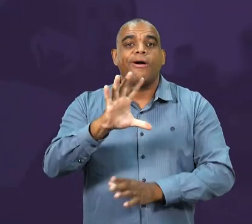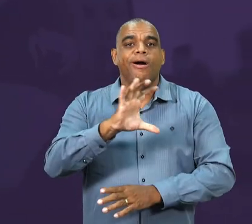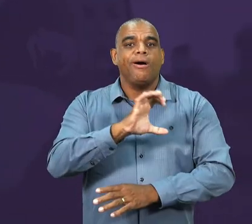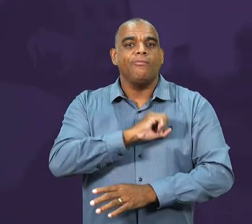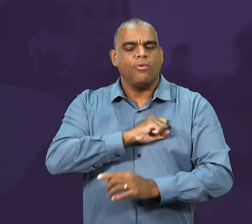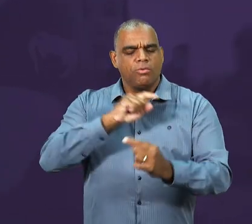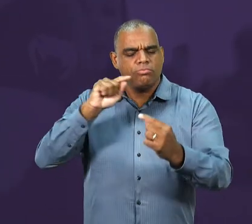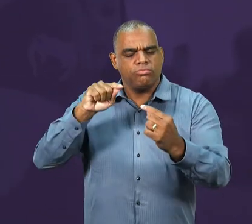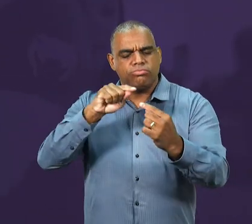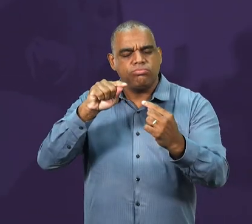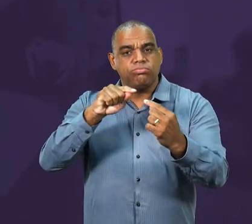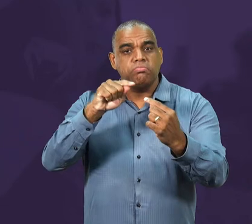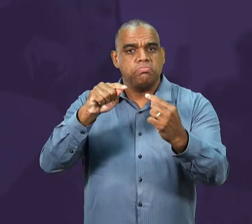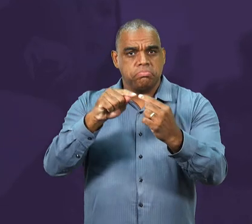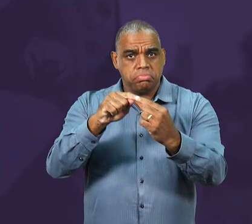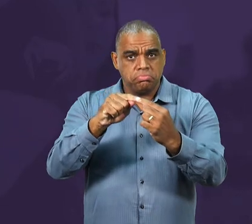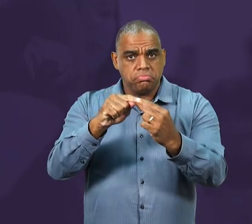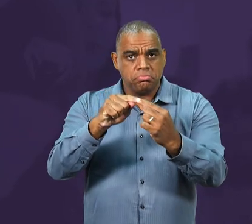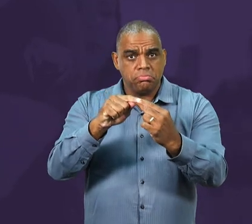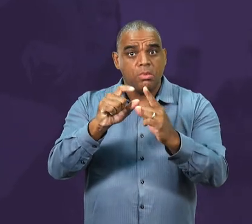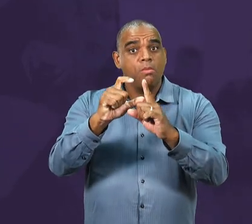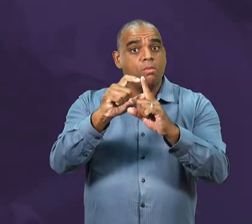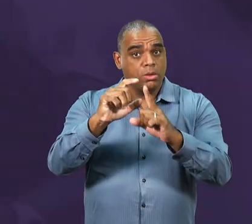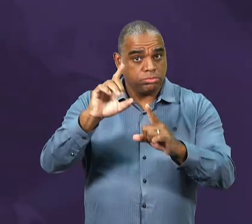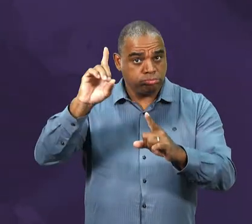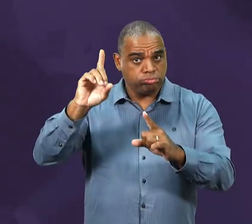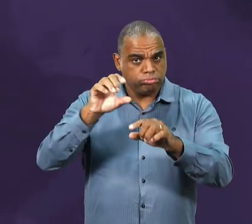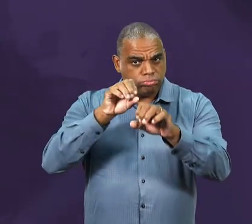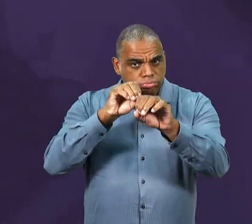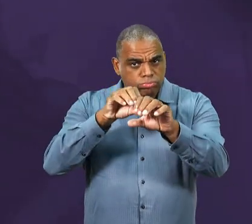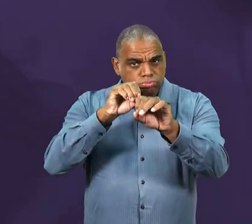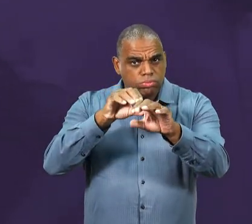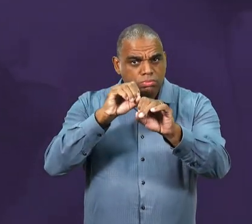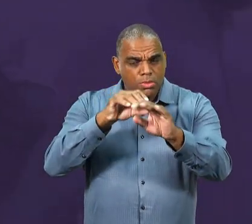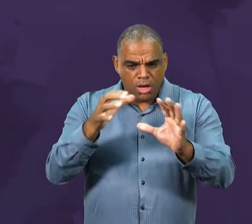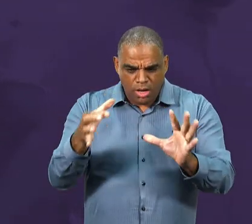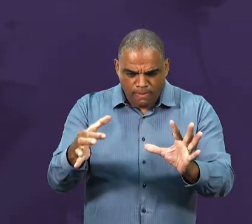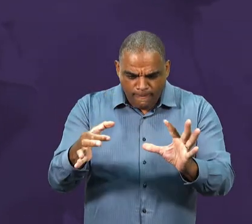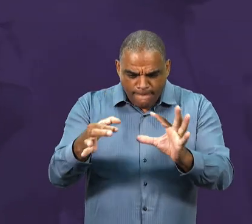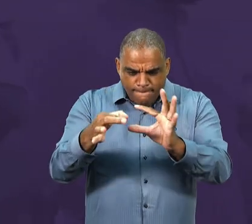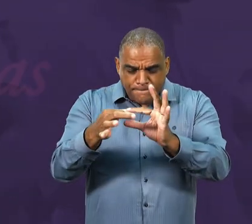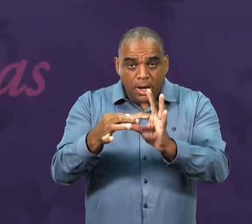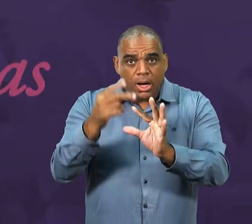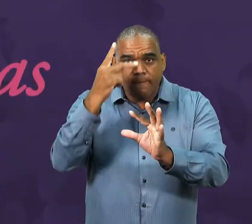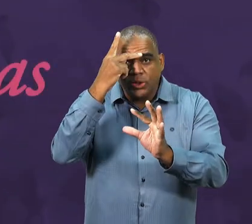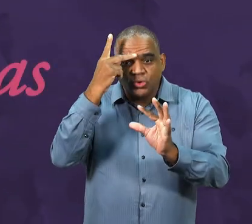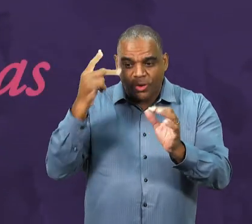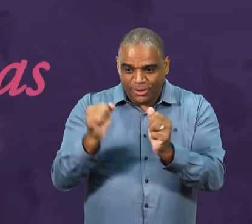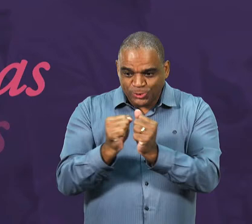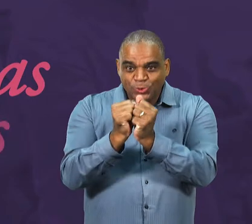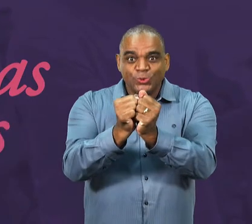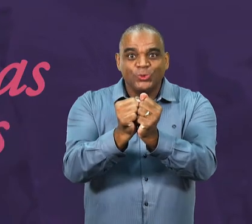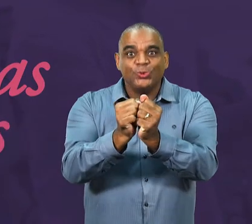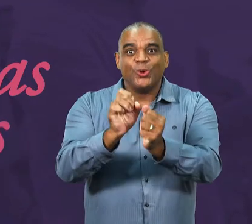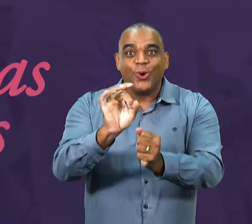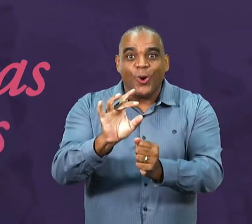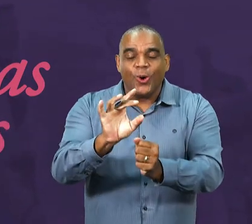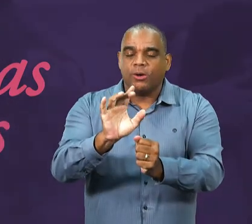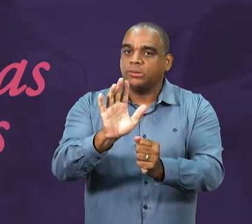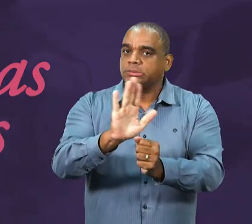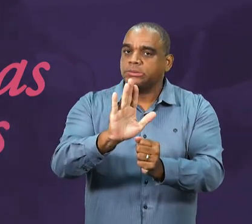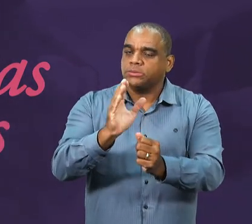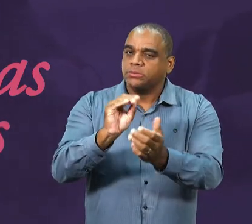com amor e propósito. Na Palavra de Deus, aprendemos que comunhão não é apenas estar